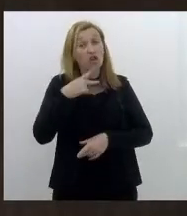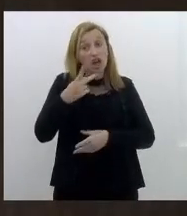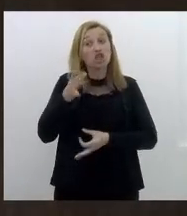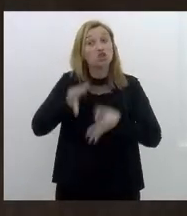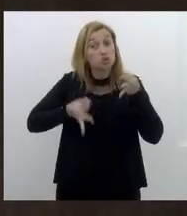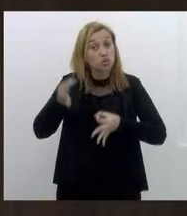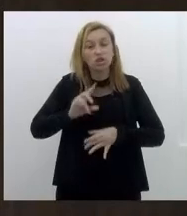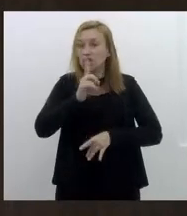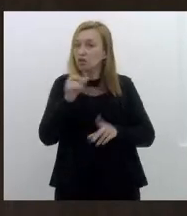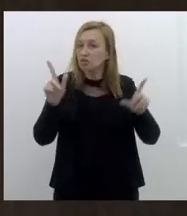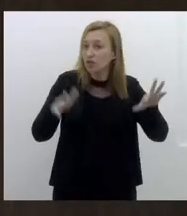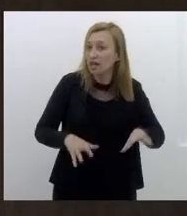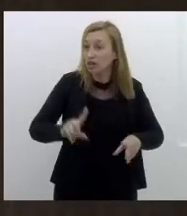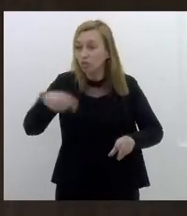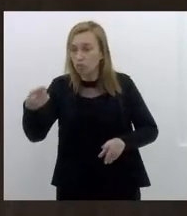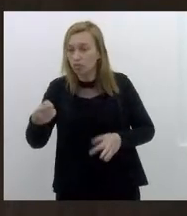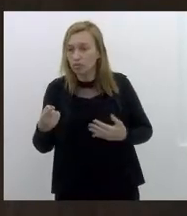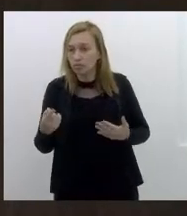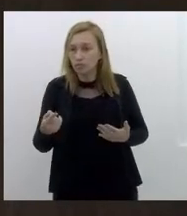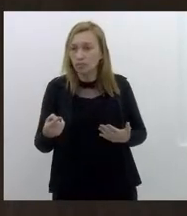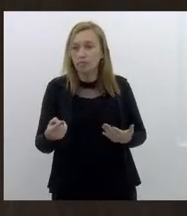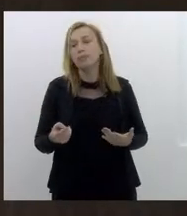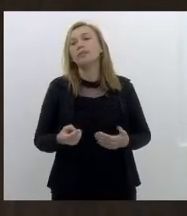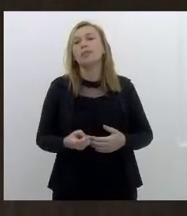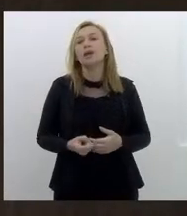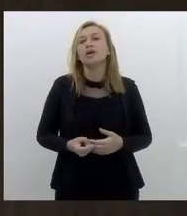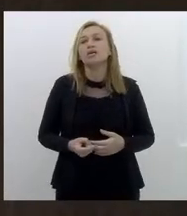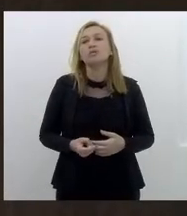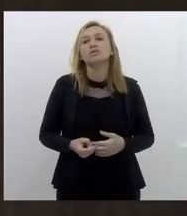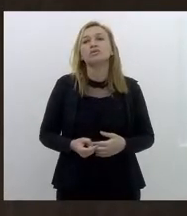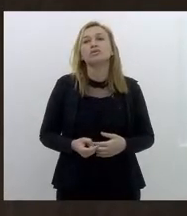justo e não diferenciado e